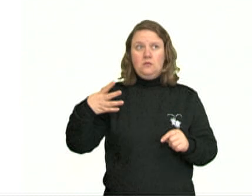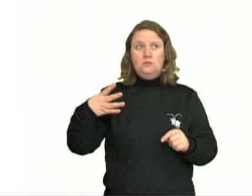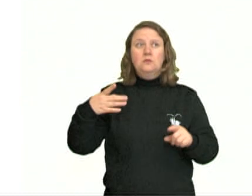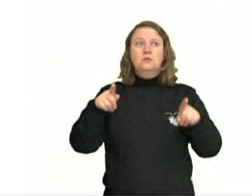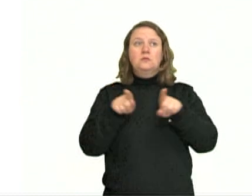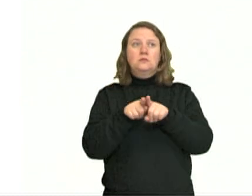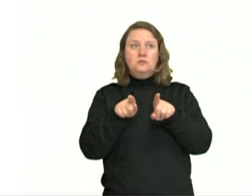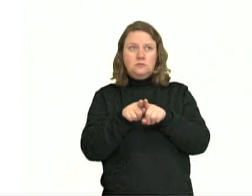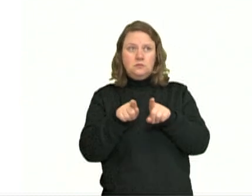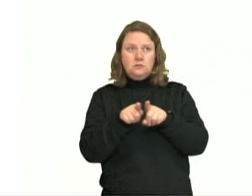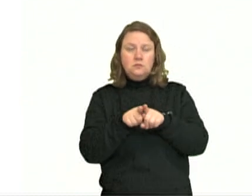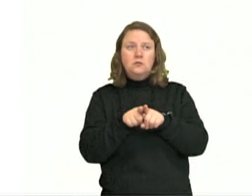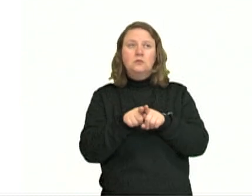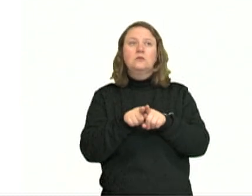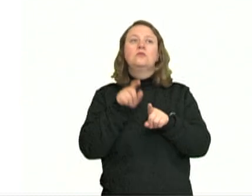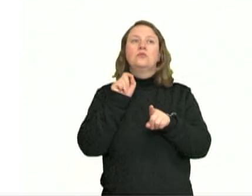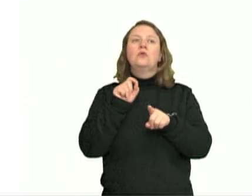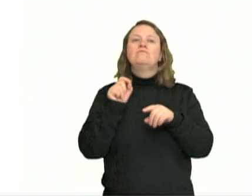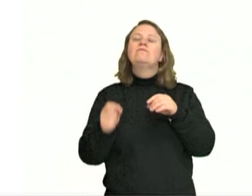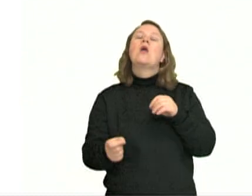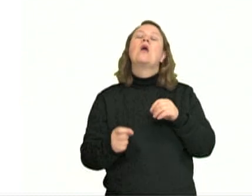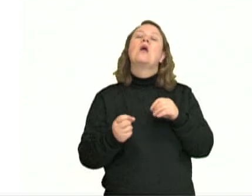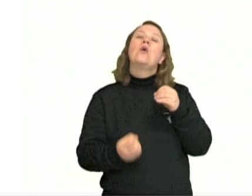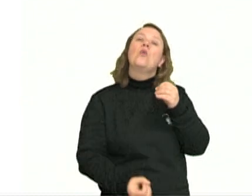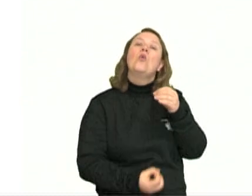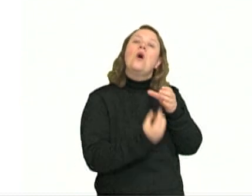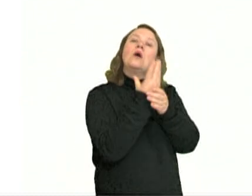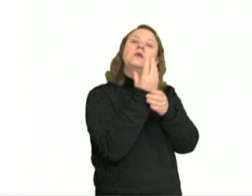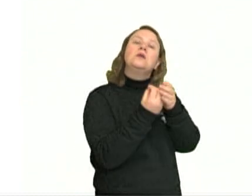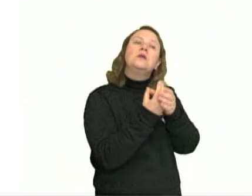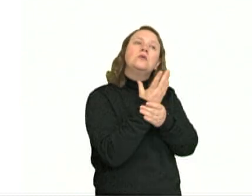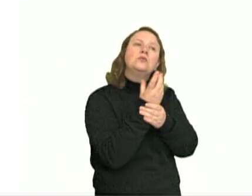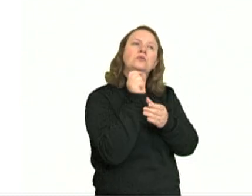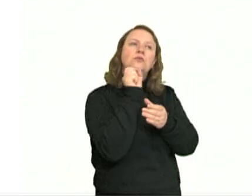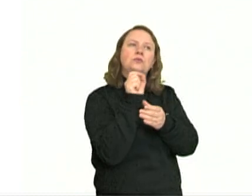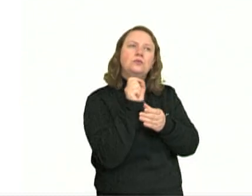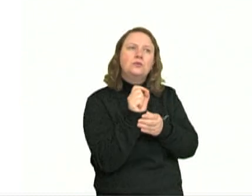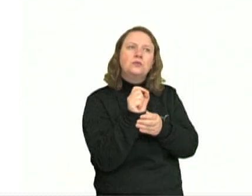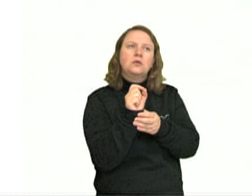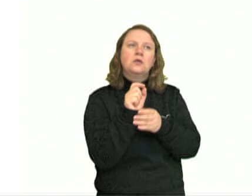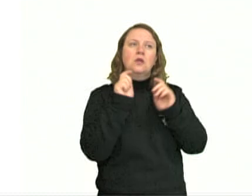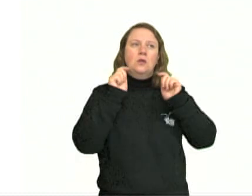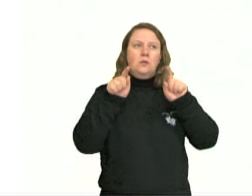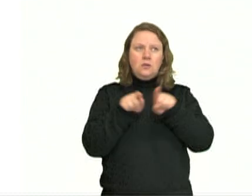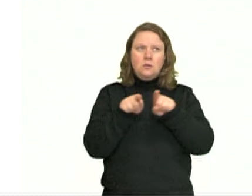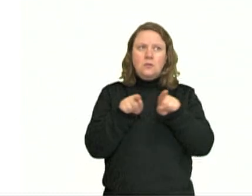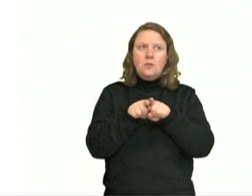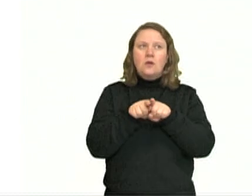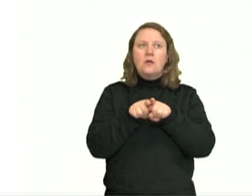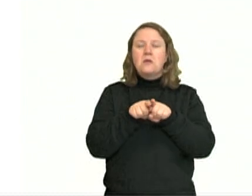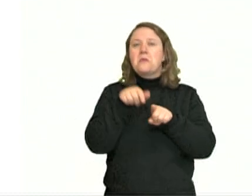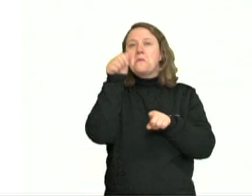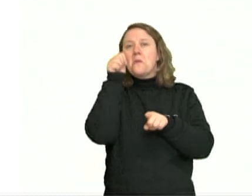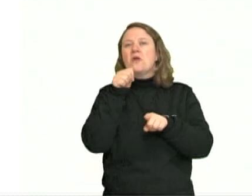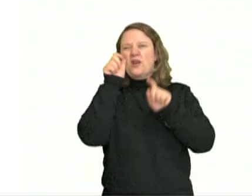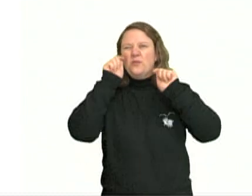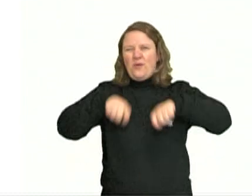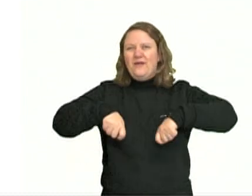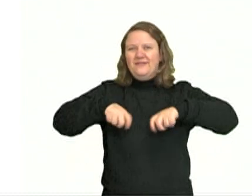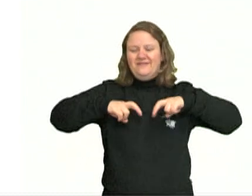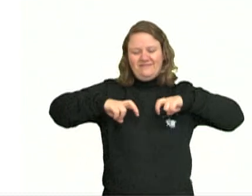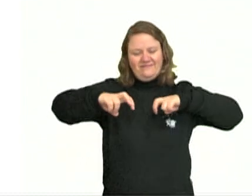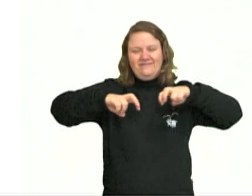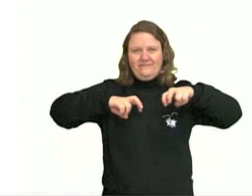criado a United World Wrestling, né? Que nós temos até o símbolo ali, né, desta entidade aqui